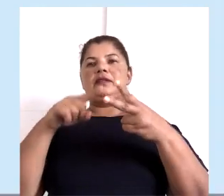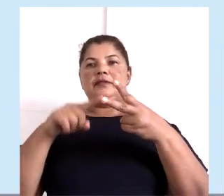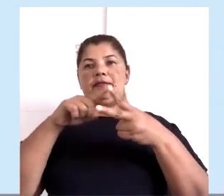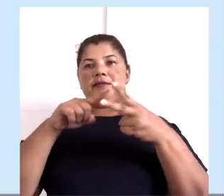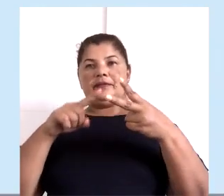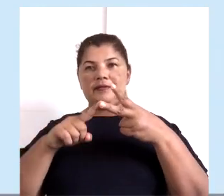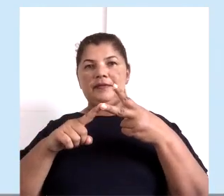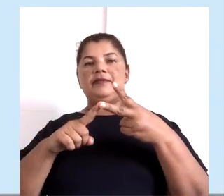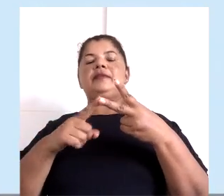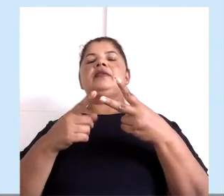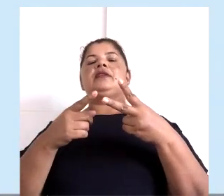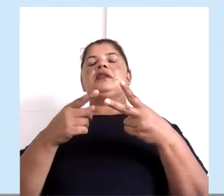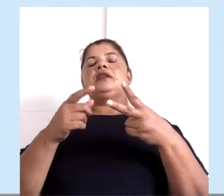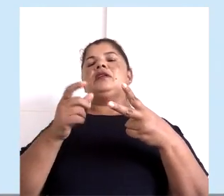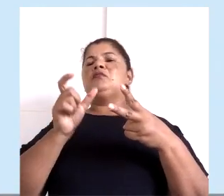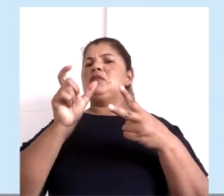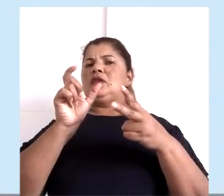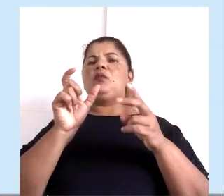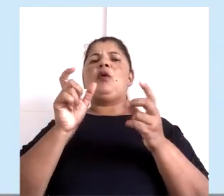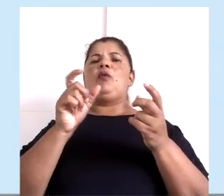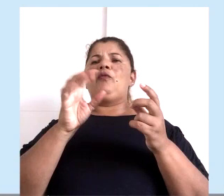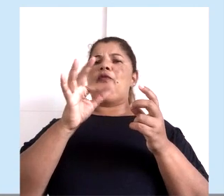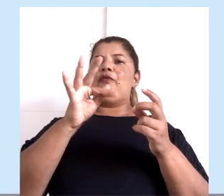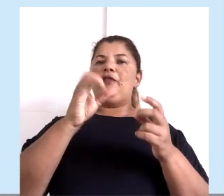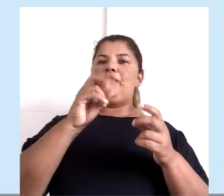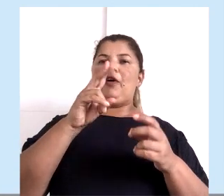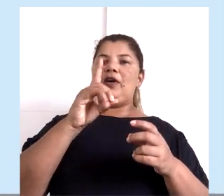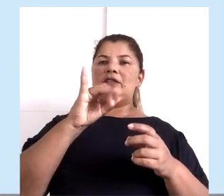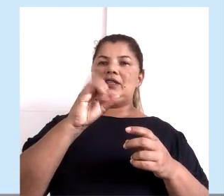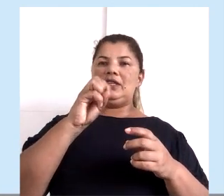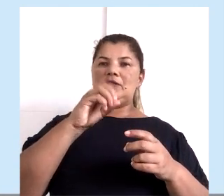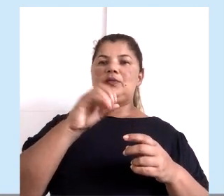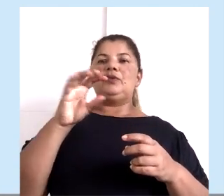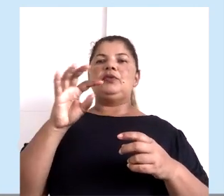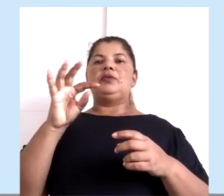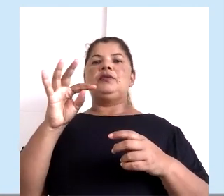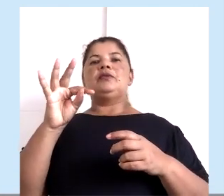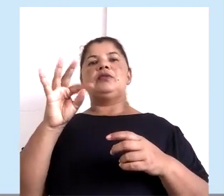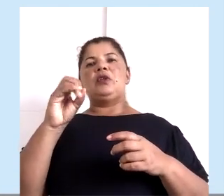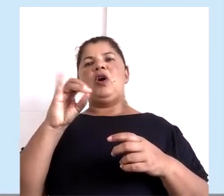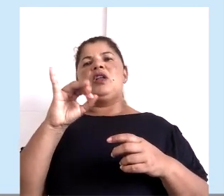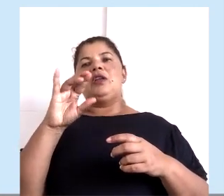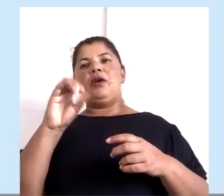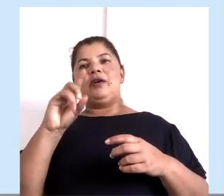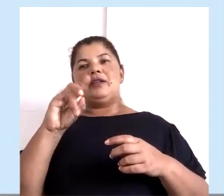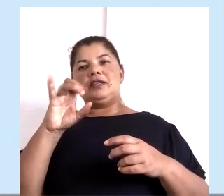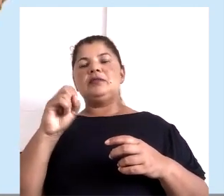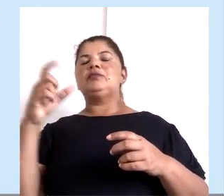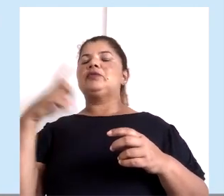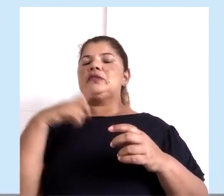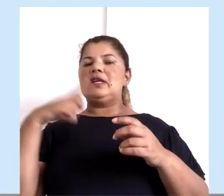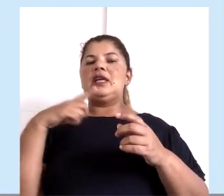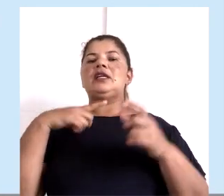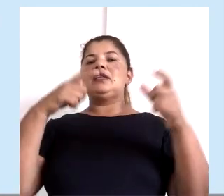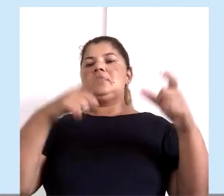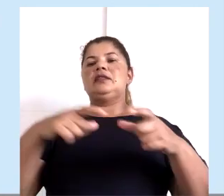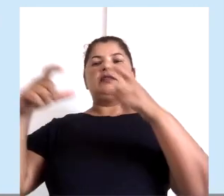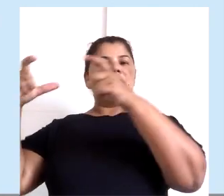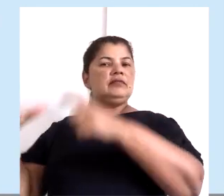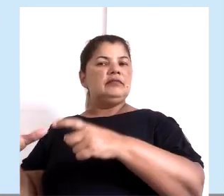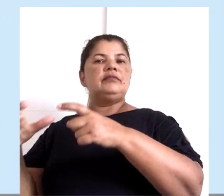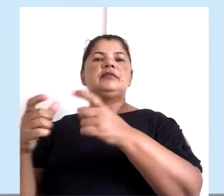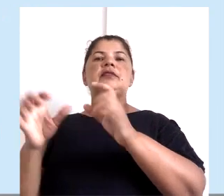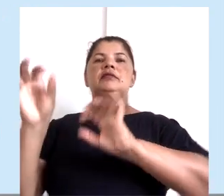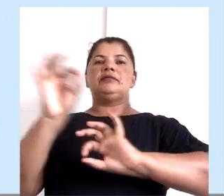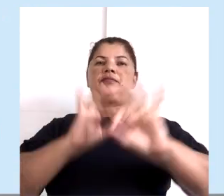Tanto o Taylorismo como o Fordismo, eles são ambientes que produzem uma organização no ambiente